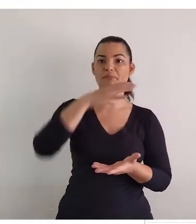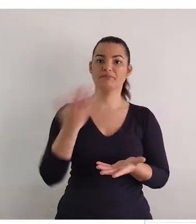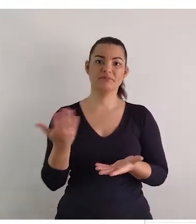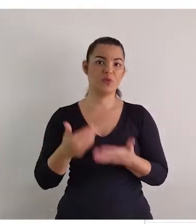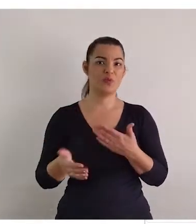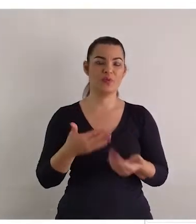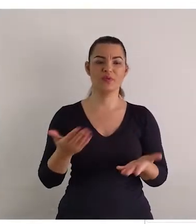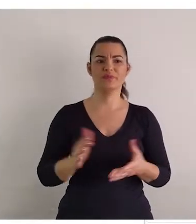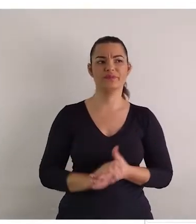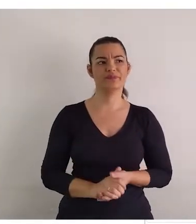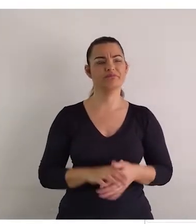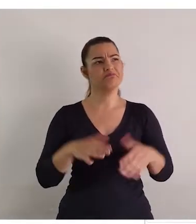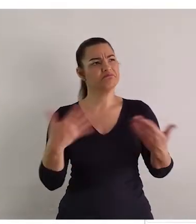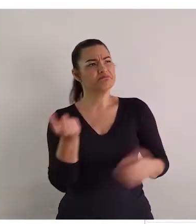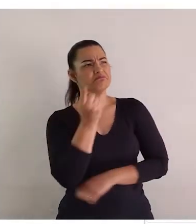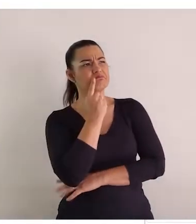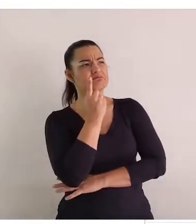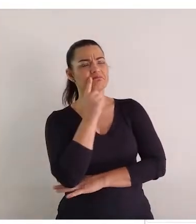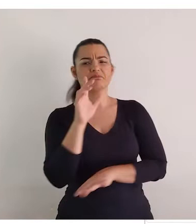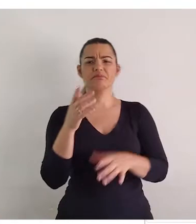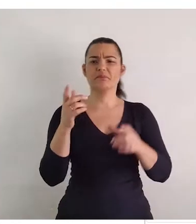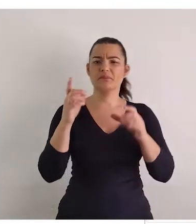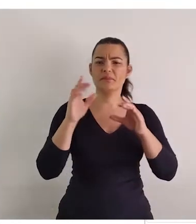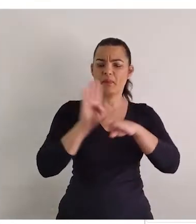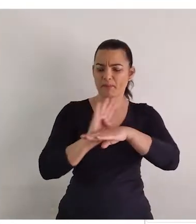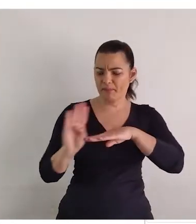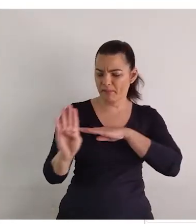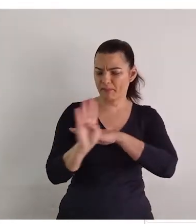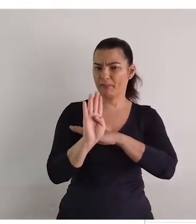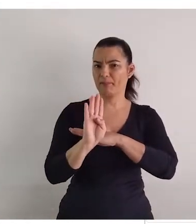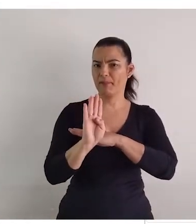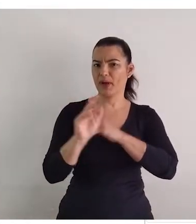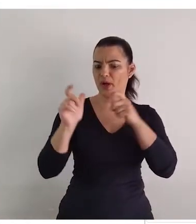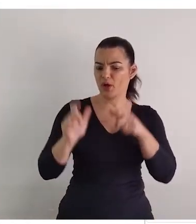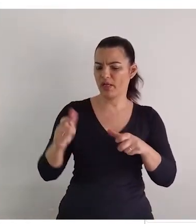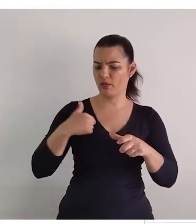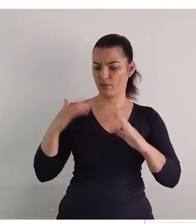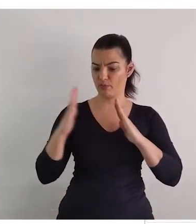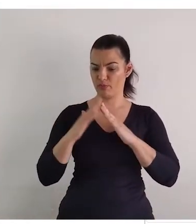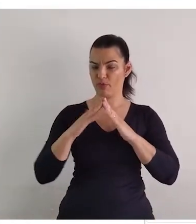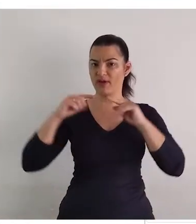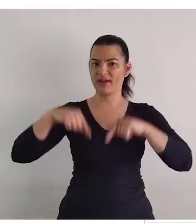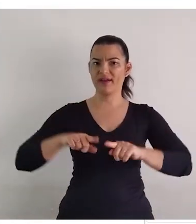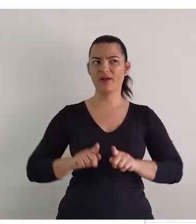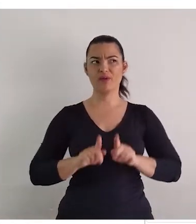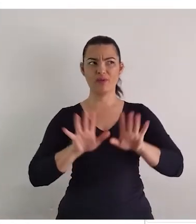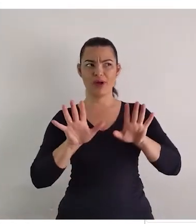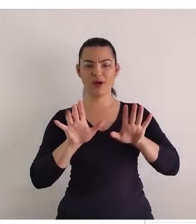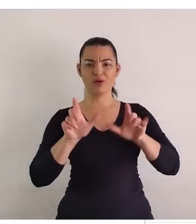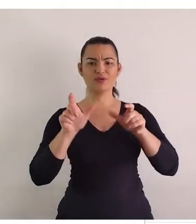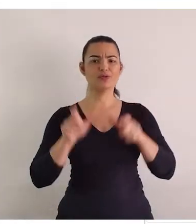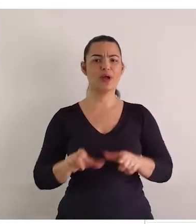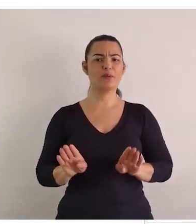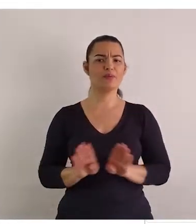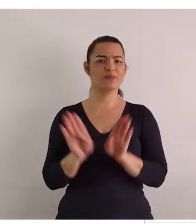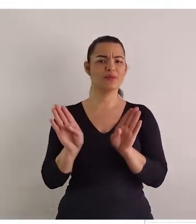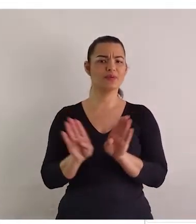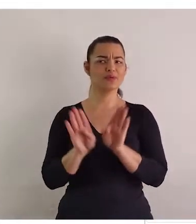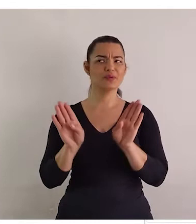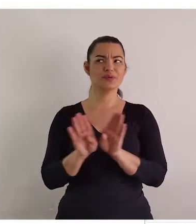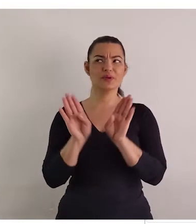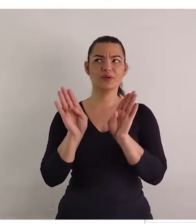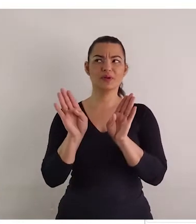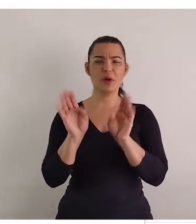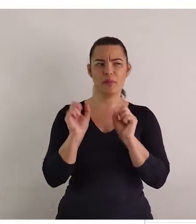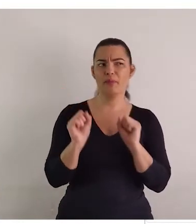Então, será que o bairro onde eu moro, aqui em Guarulhos, aqui na região de Bom Sucesso,